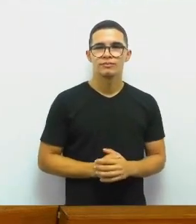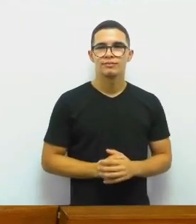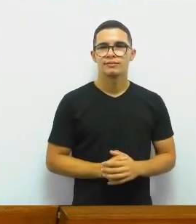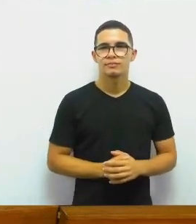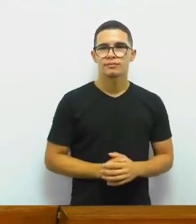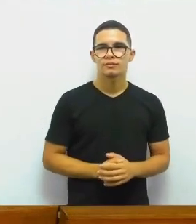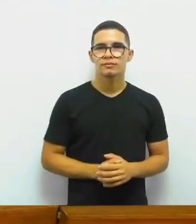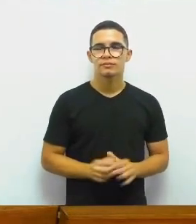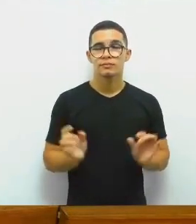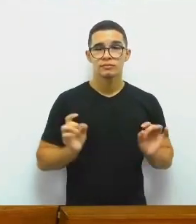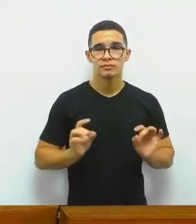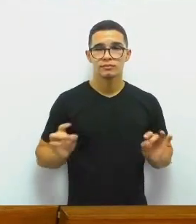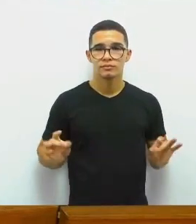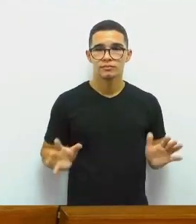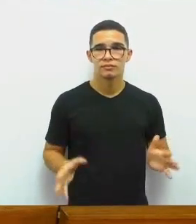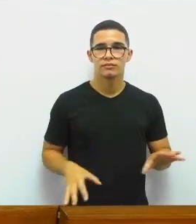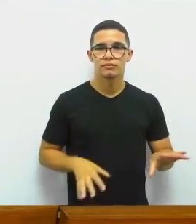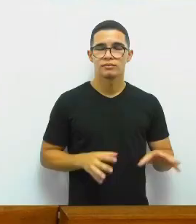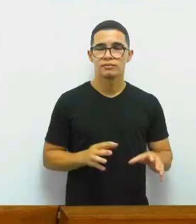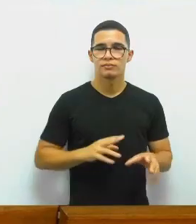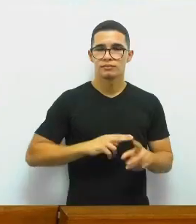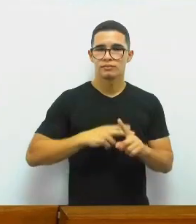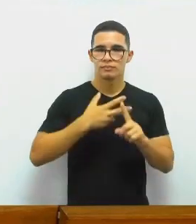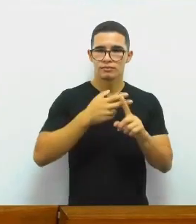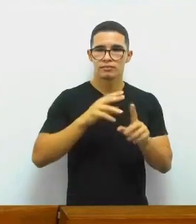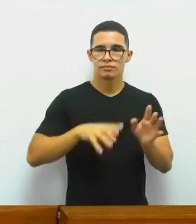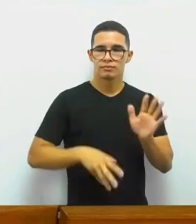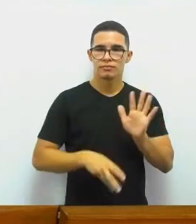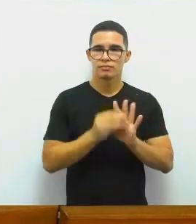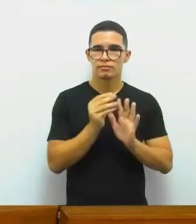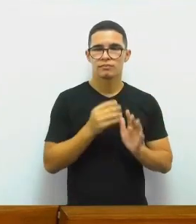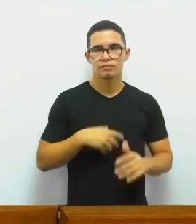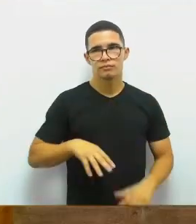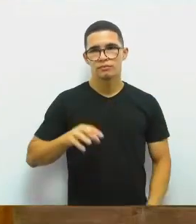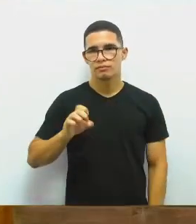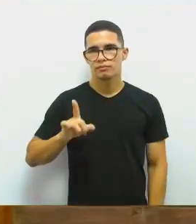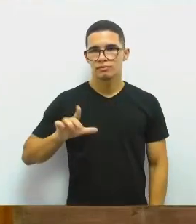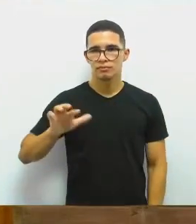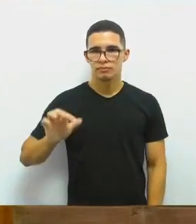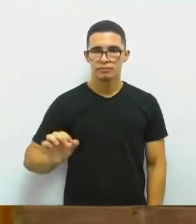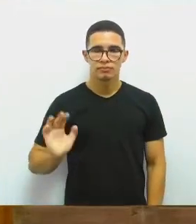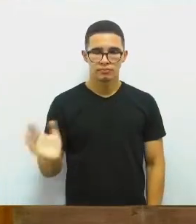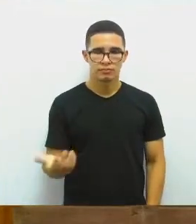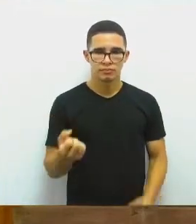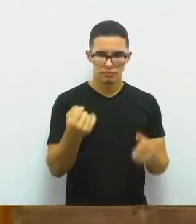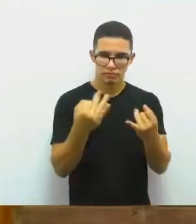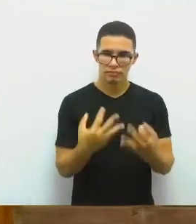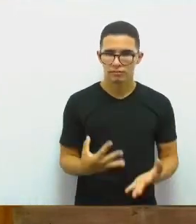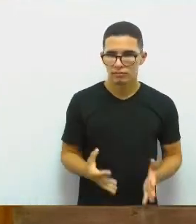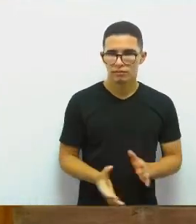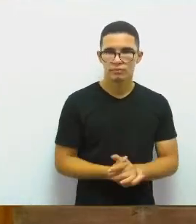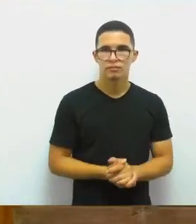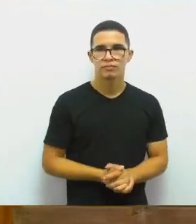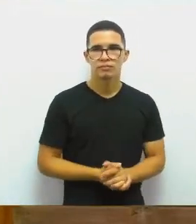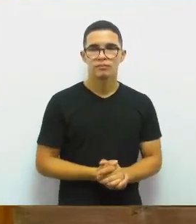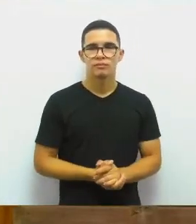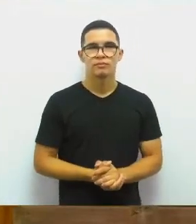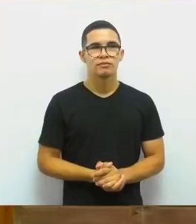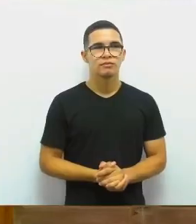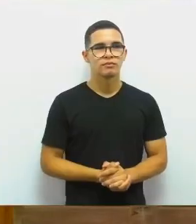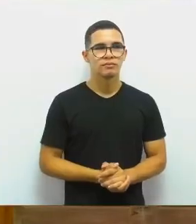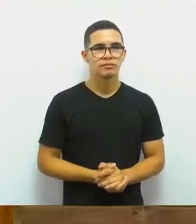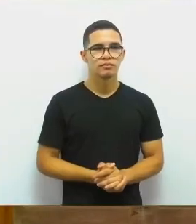É, só para consolidar aqui o que os vereadores Edinho e Dudu acabaram de dizer.